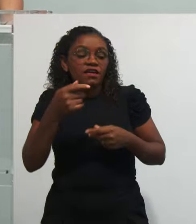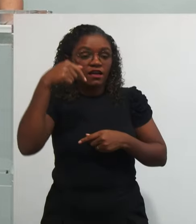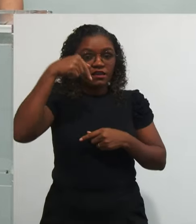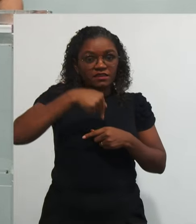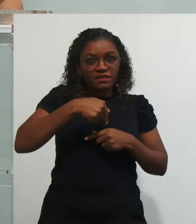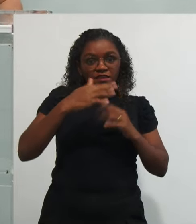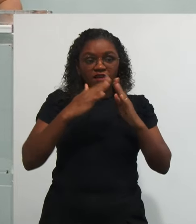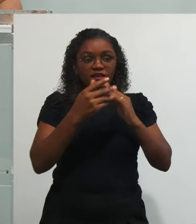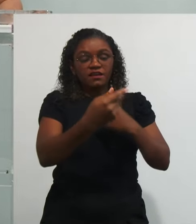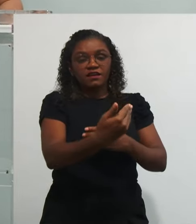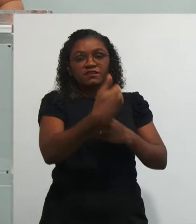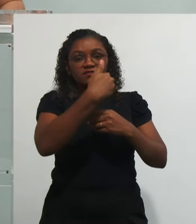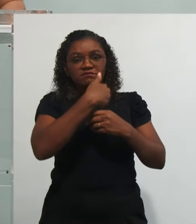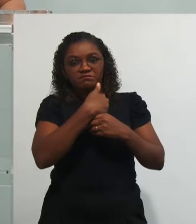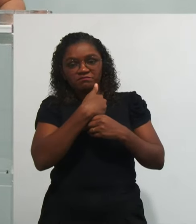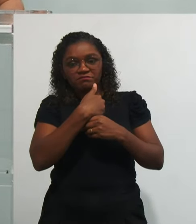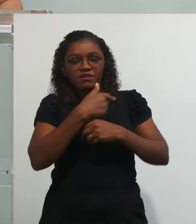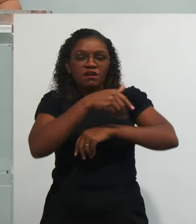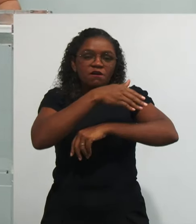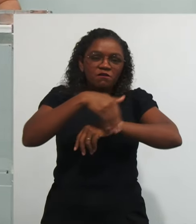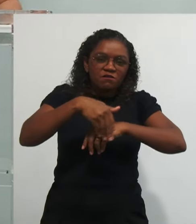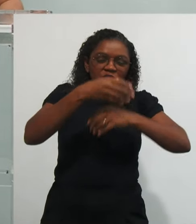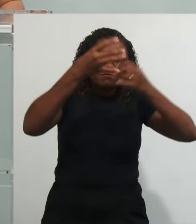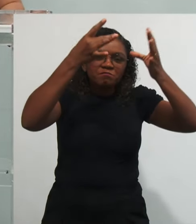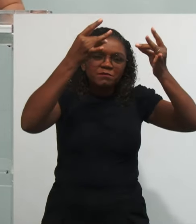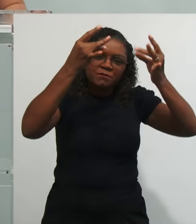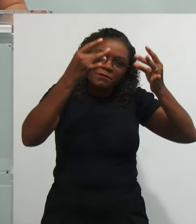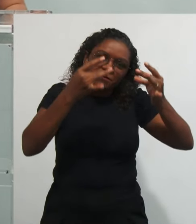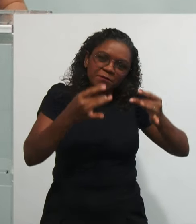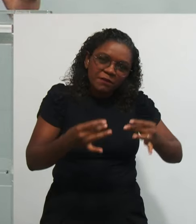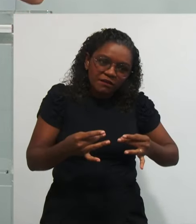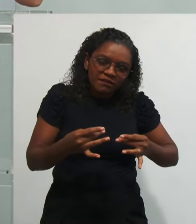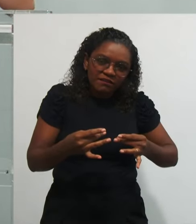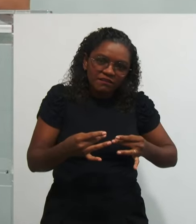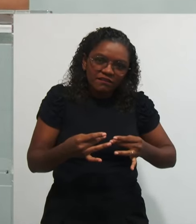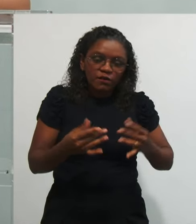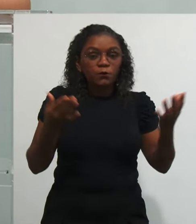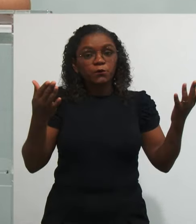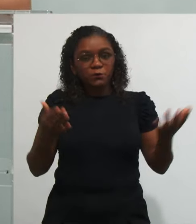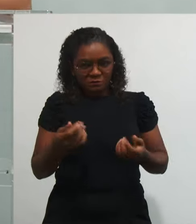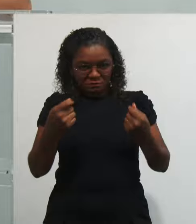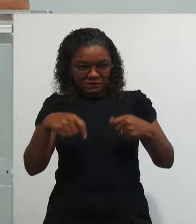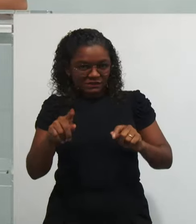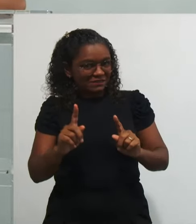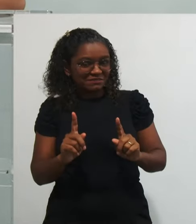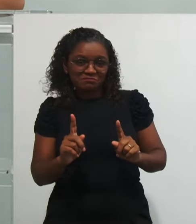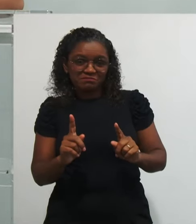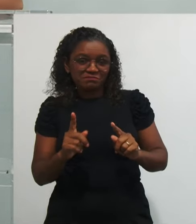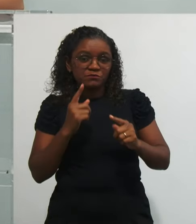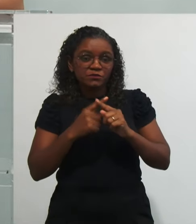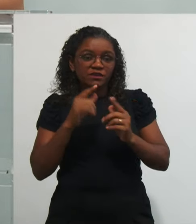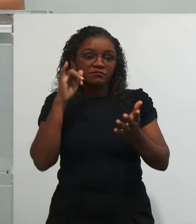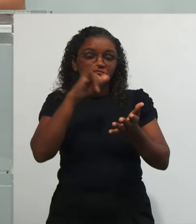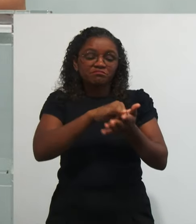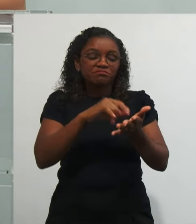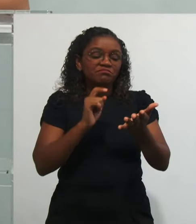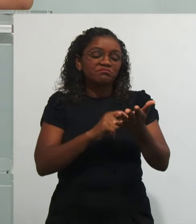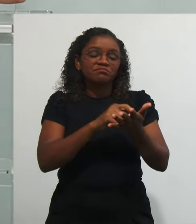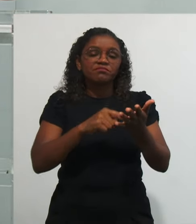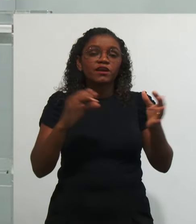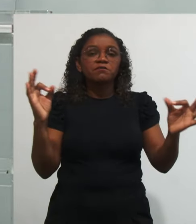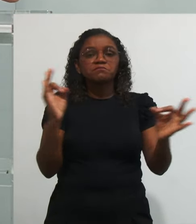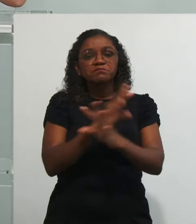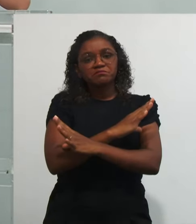pizza aqui na minha casa no endereço tal a partir de 9 horas da noite né E hoje você faz tudo isso através de um aplicativo